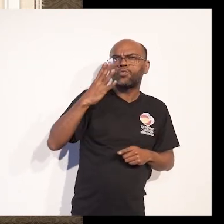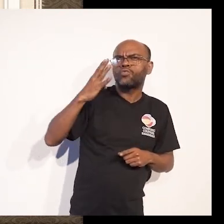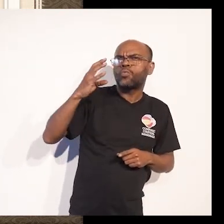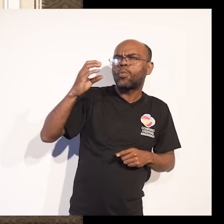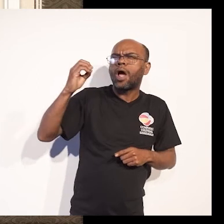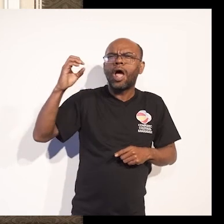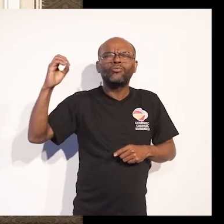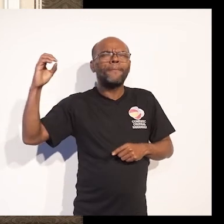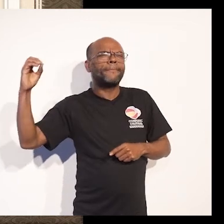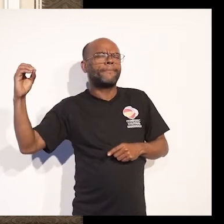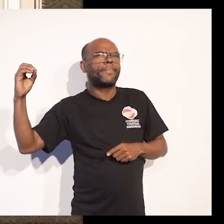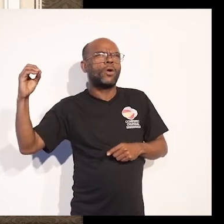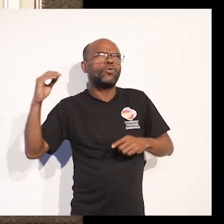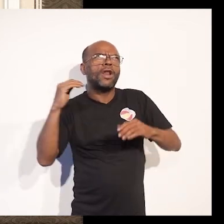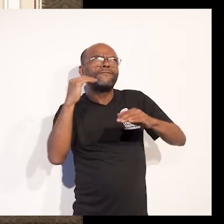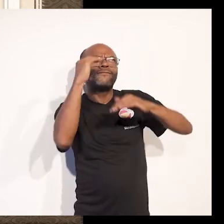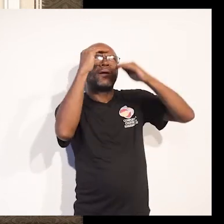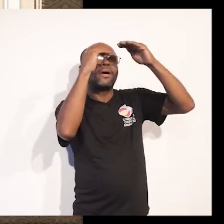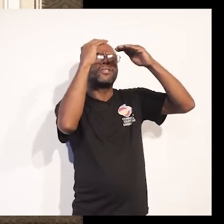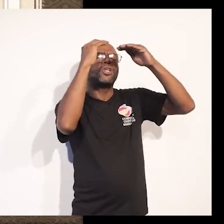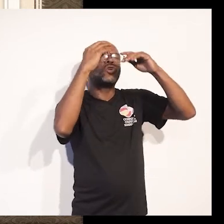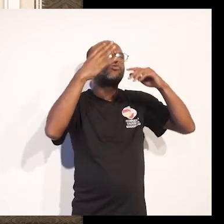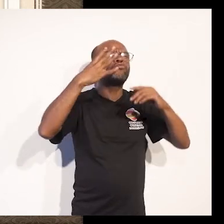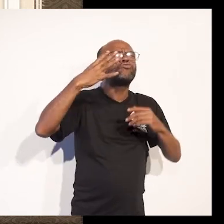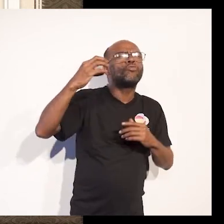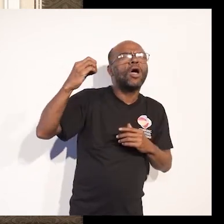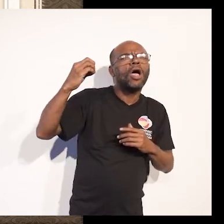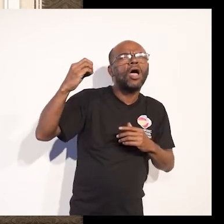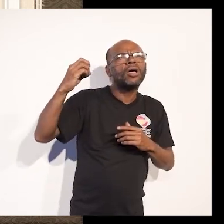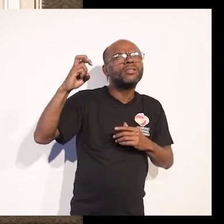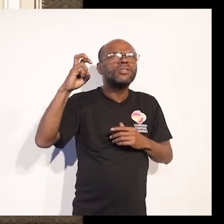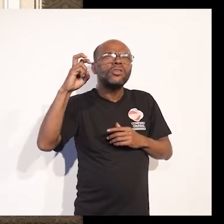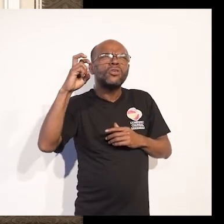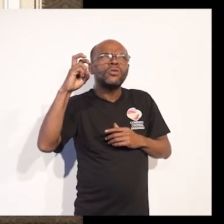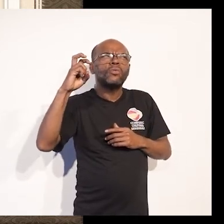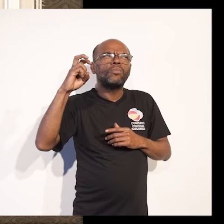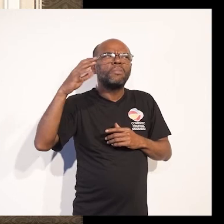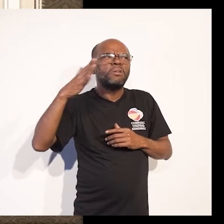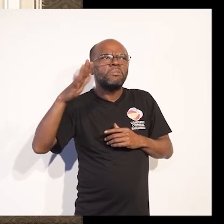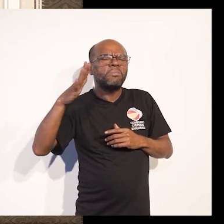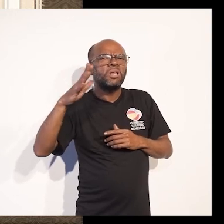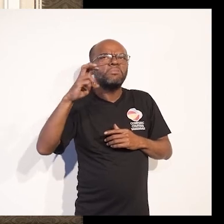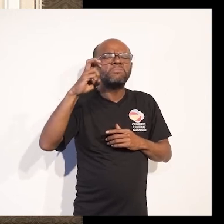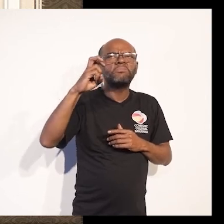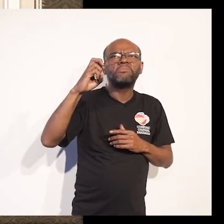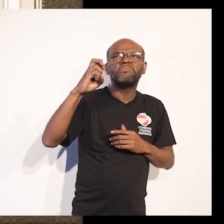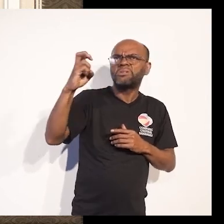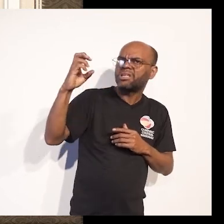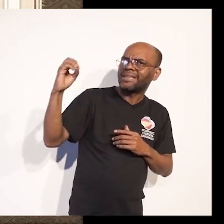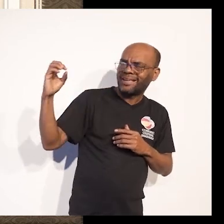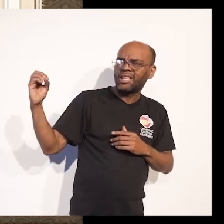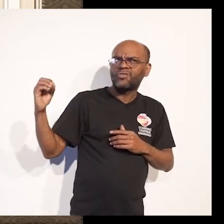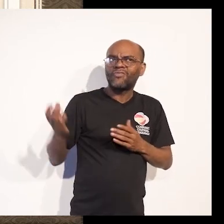kelvins. Quando ela vai passando dos 4.000 ali pelos 5.500 kelvins, ou seja, vai aumentando a